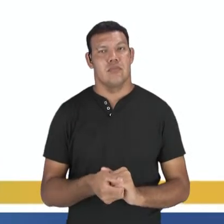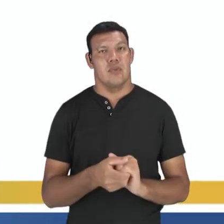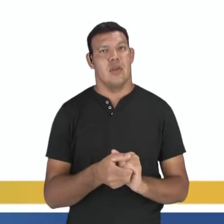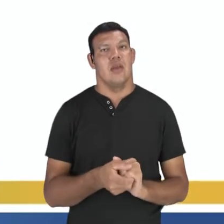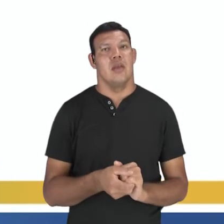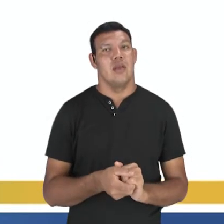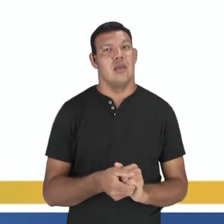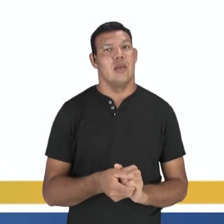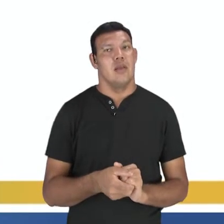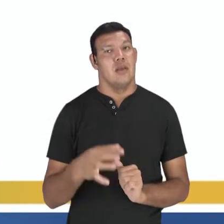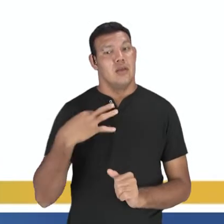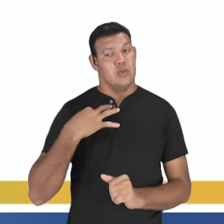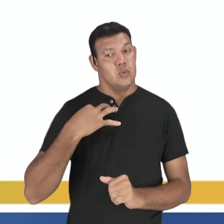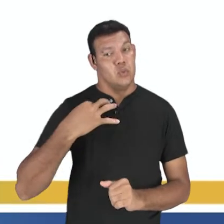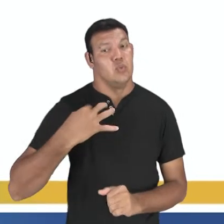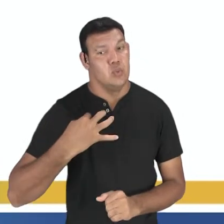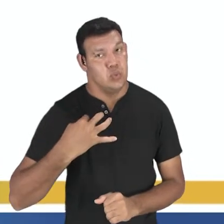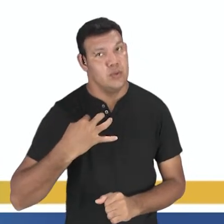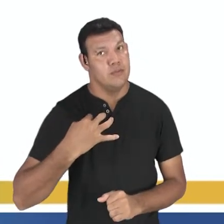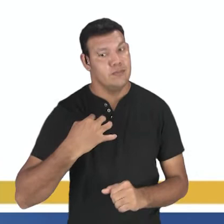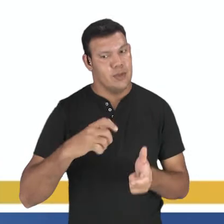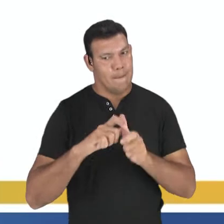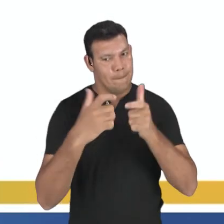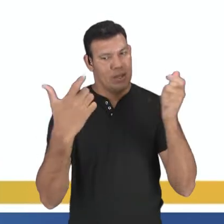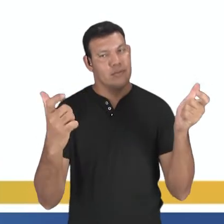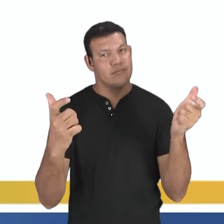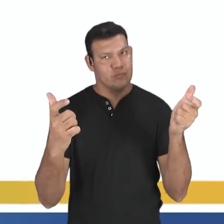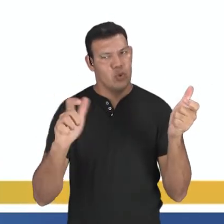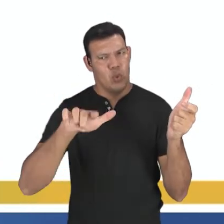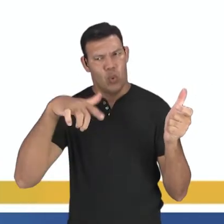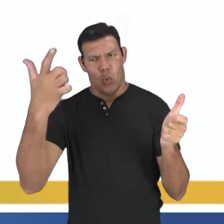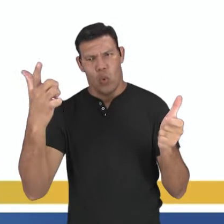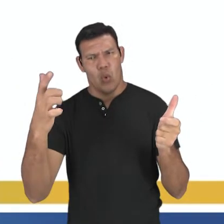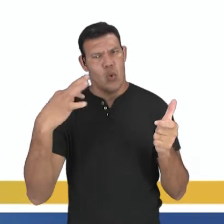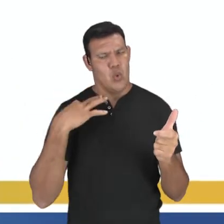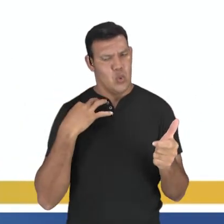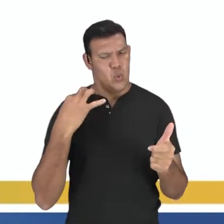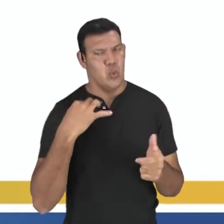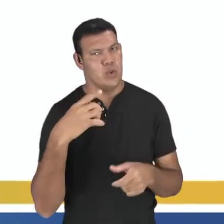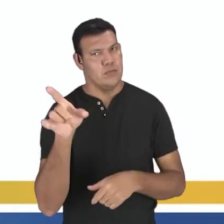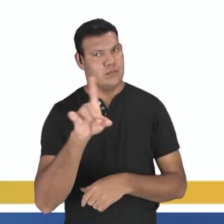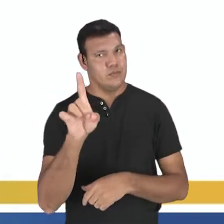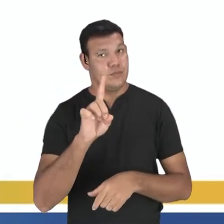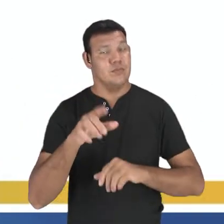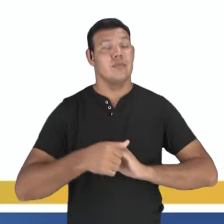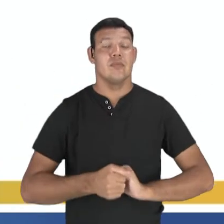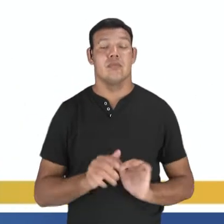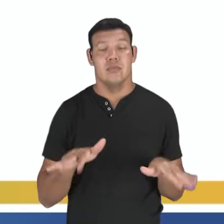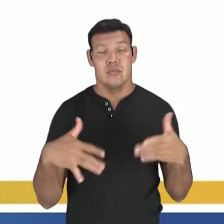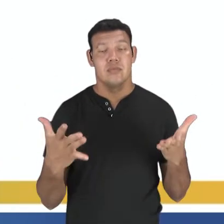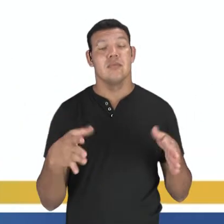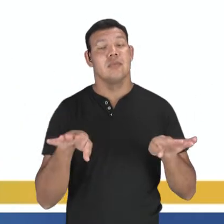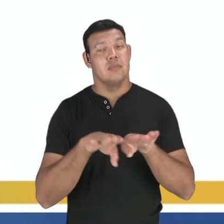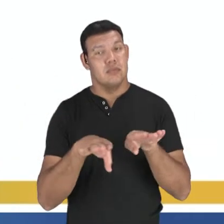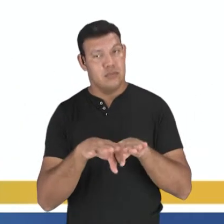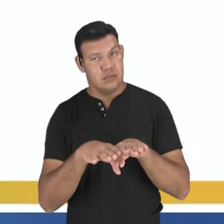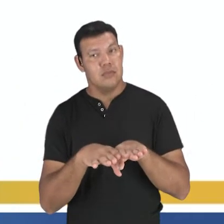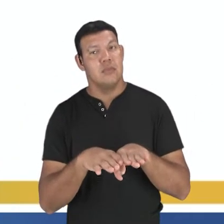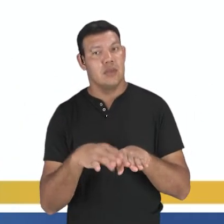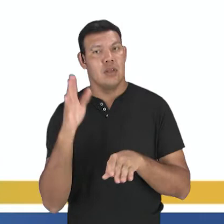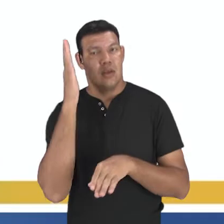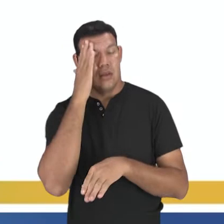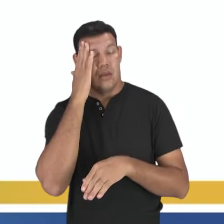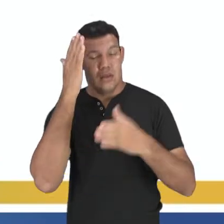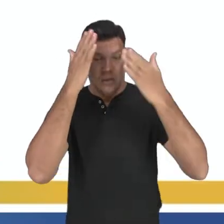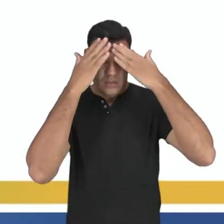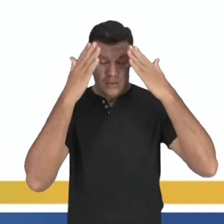vão ter contração voluntária, mas não são todos, alguns vão ter contração involuntária. E é importante a gente saber também que o nosso corpo ele é